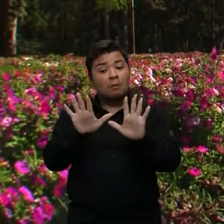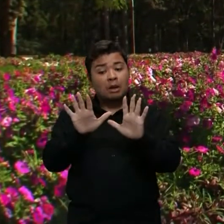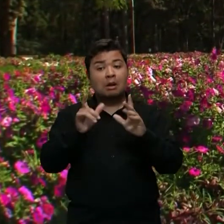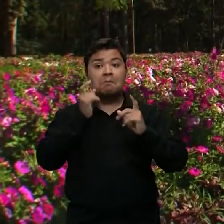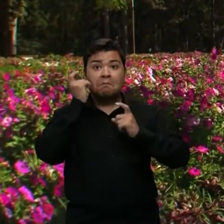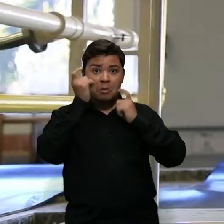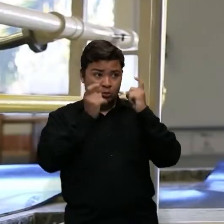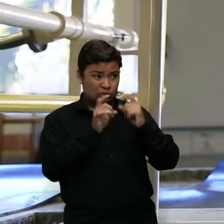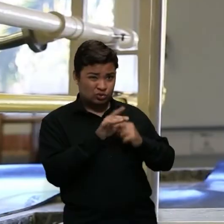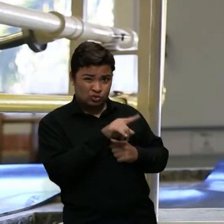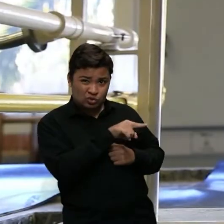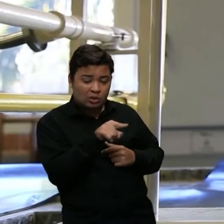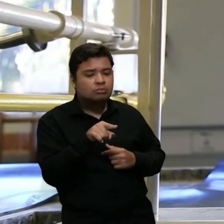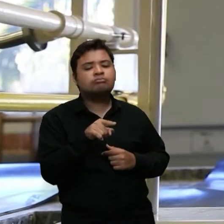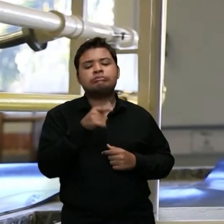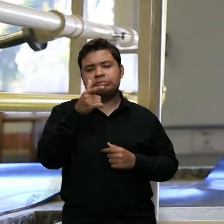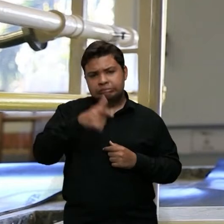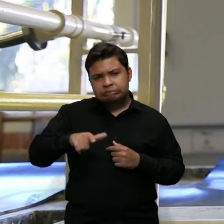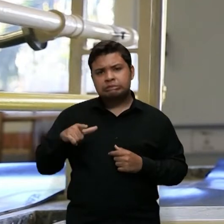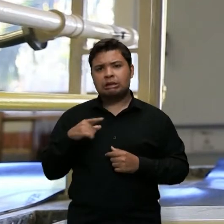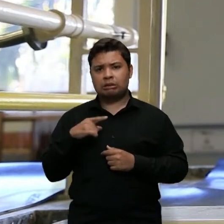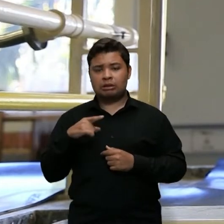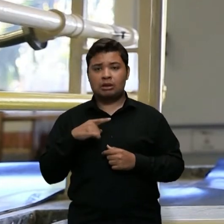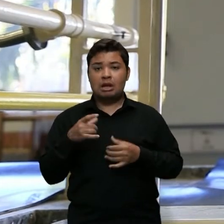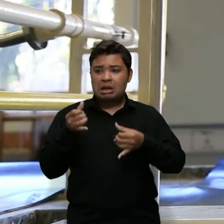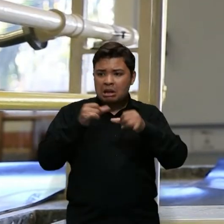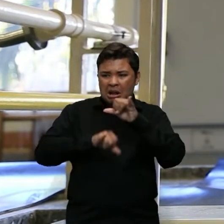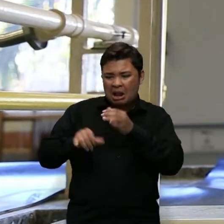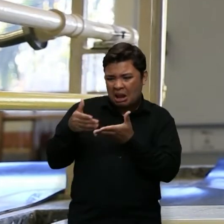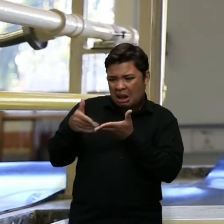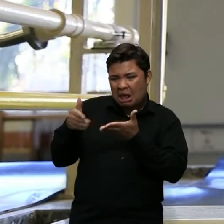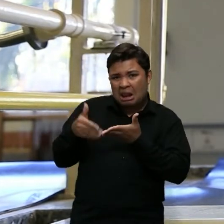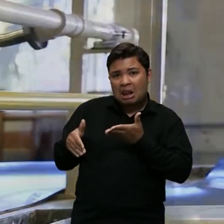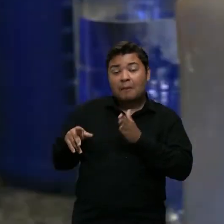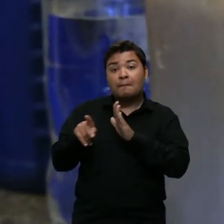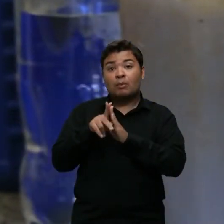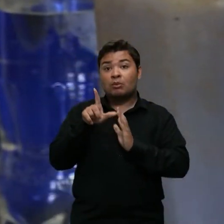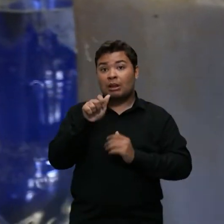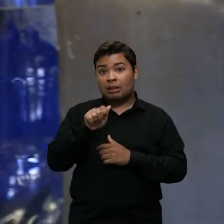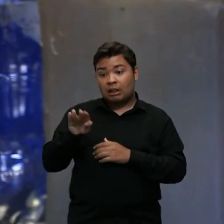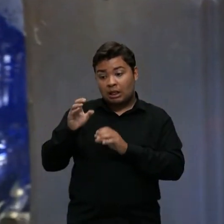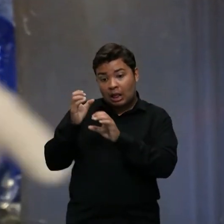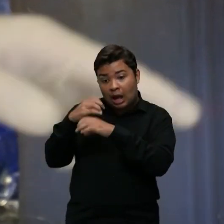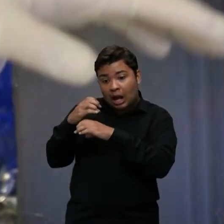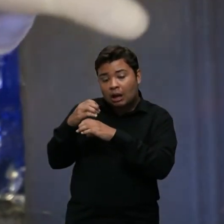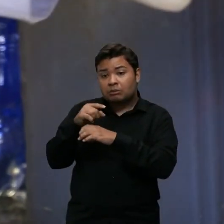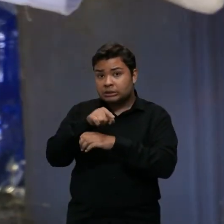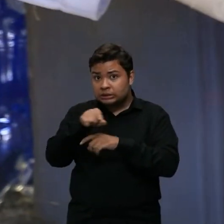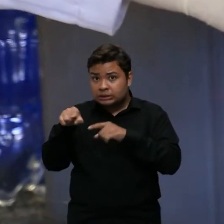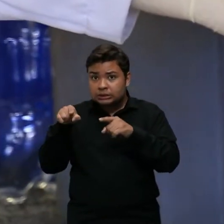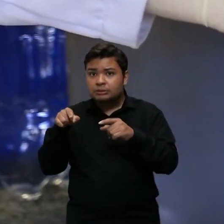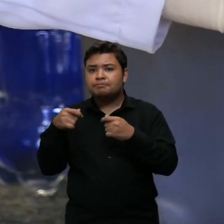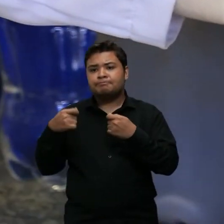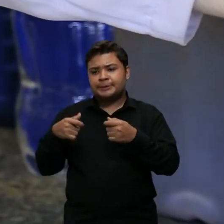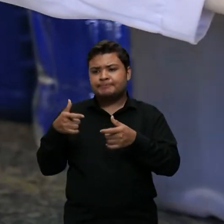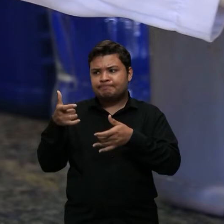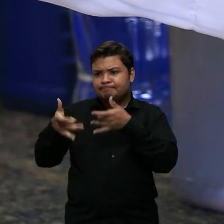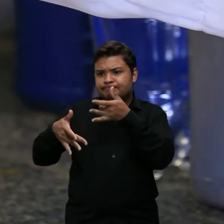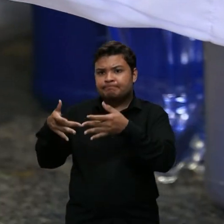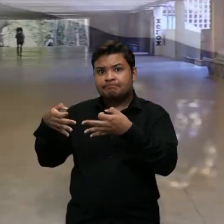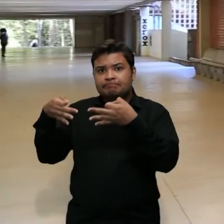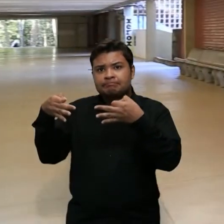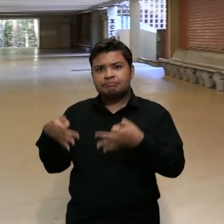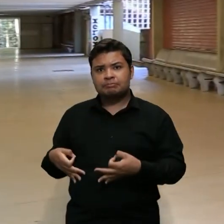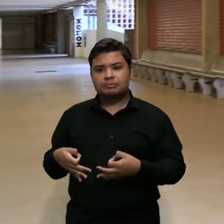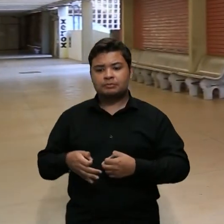vai além. Os resíduos químicos gerados em laboratórios também têm que ser descartados da forma